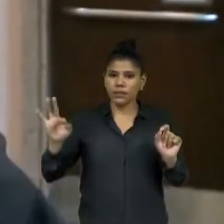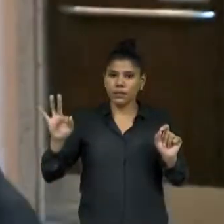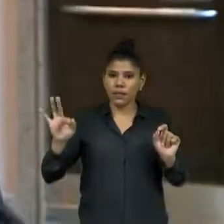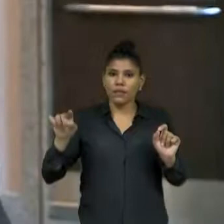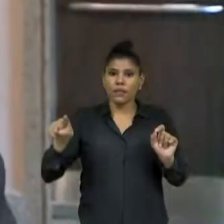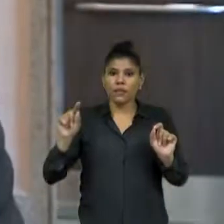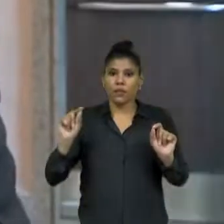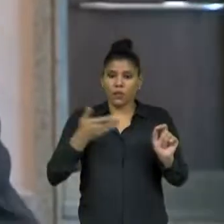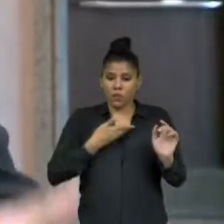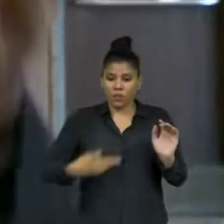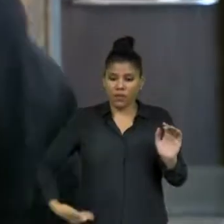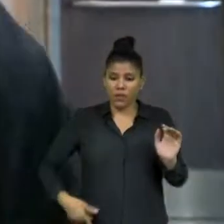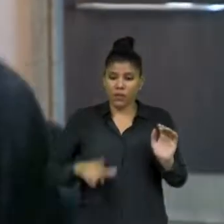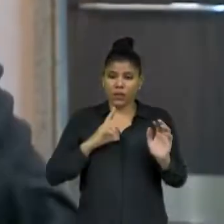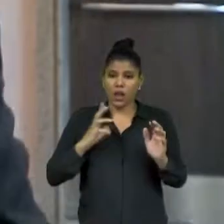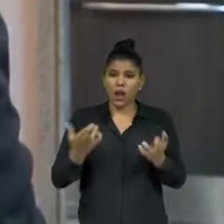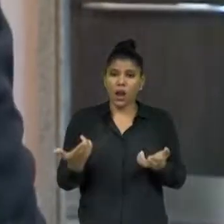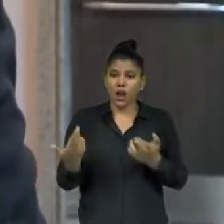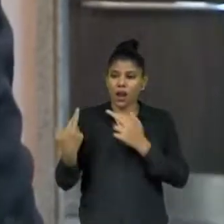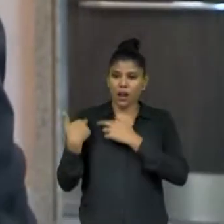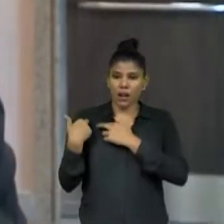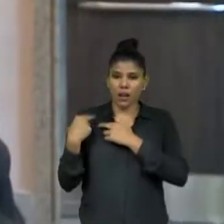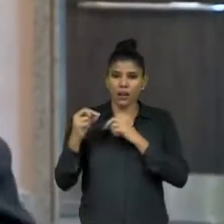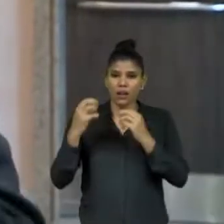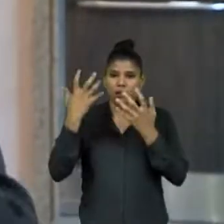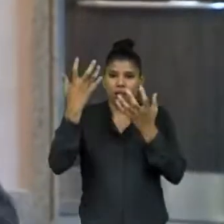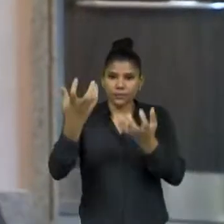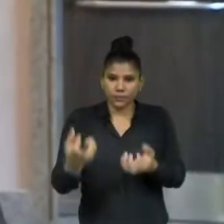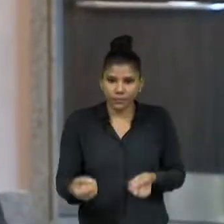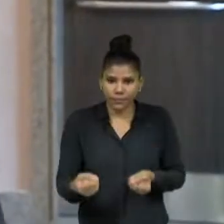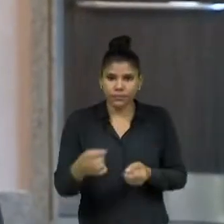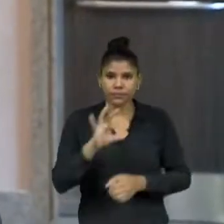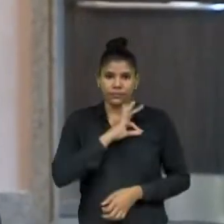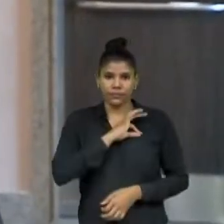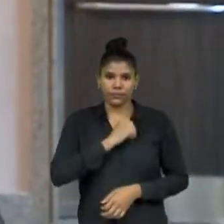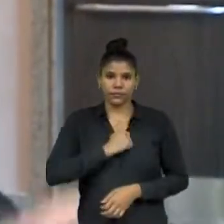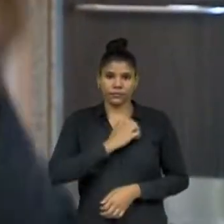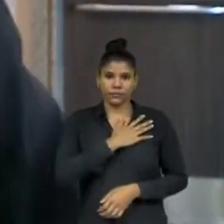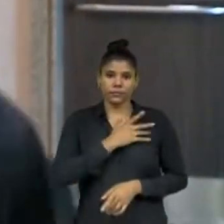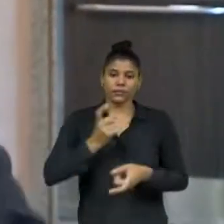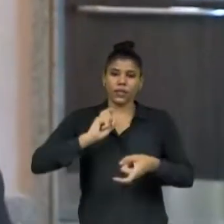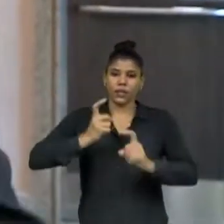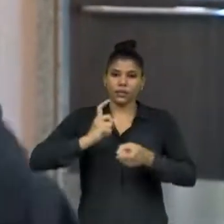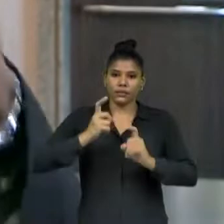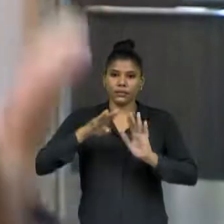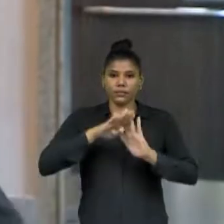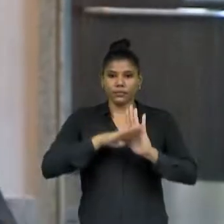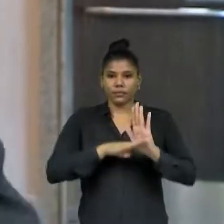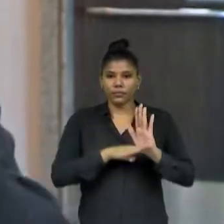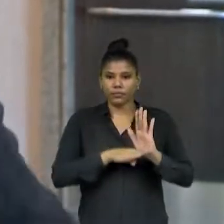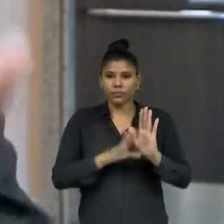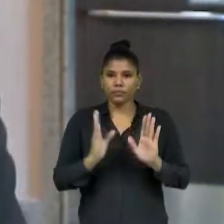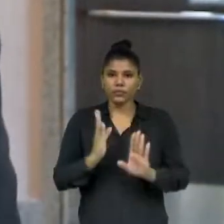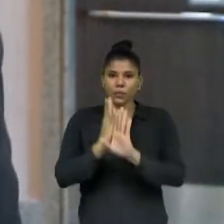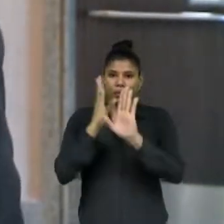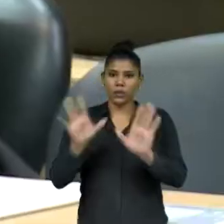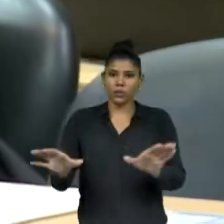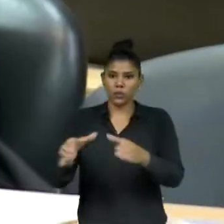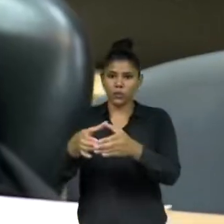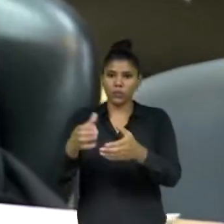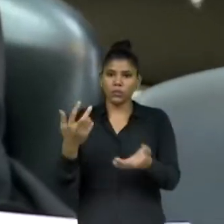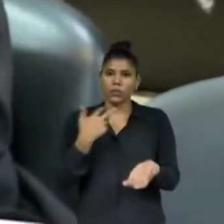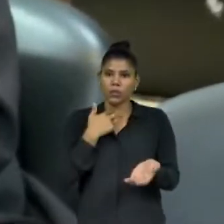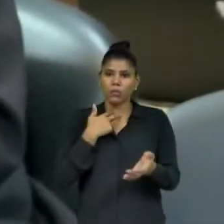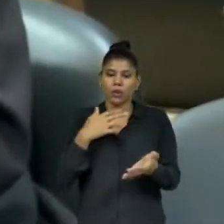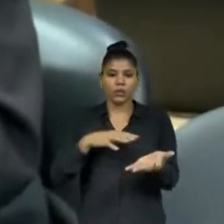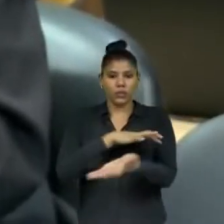a obrigação de acolher os policiais militares para as discussões da pauta, tendo em vista que essa categoria é vedada à greve. Para